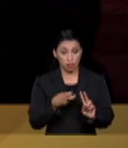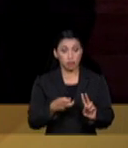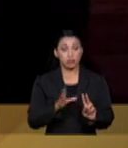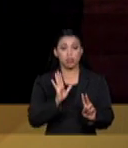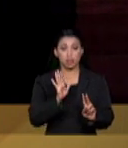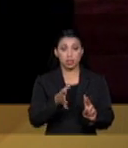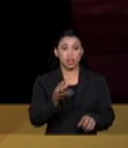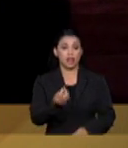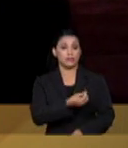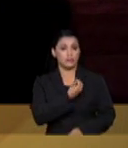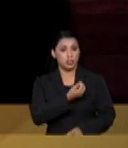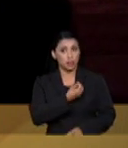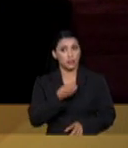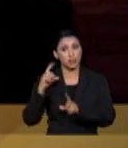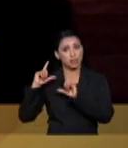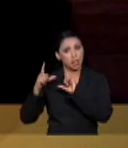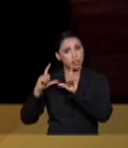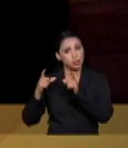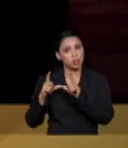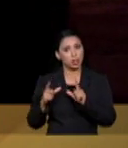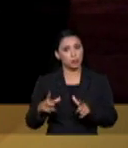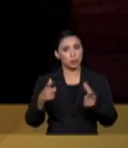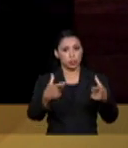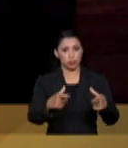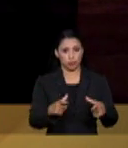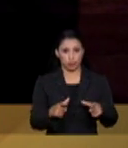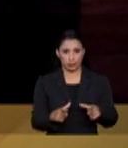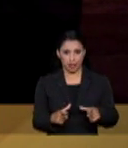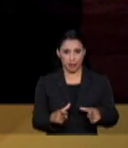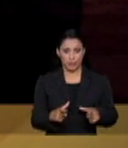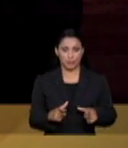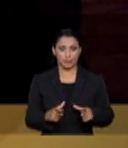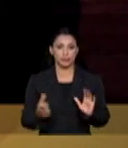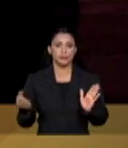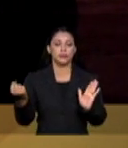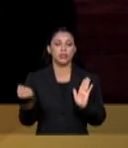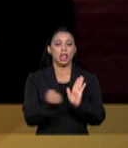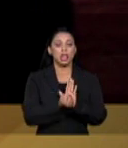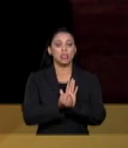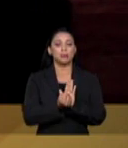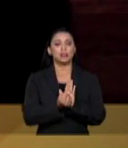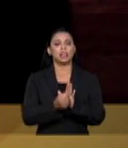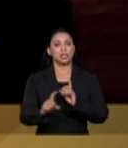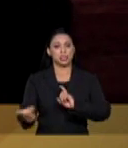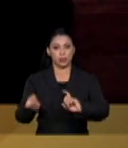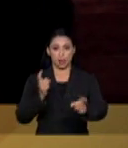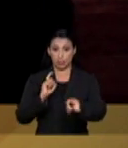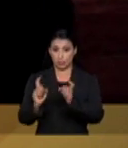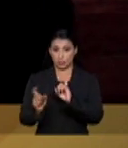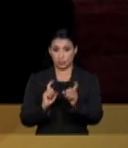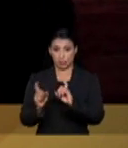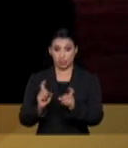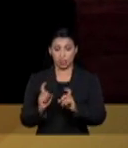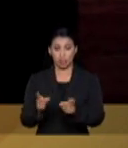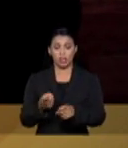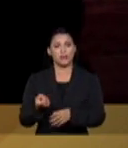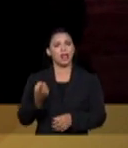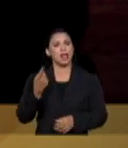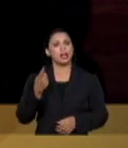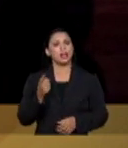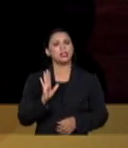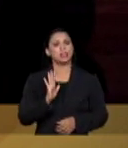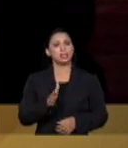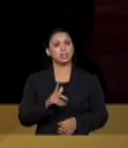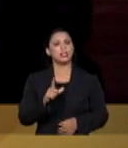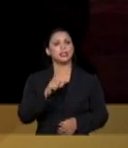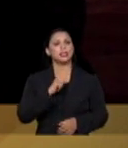ocupam de modo tradicional essas ar plenário do STF julga recursos de discutir o Marco temporal para demarcação